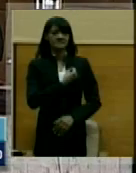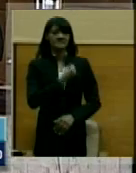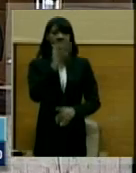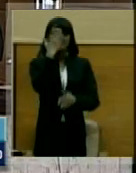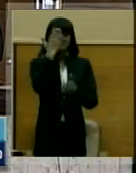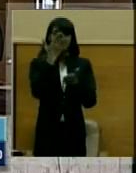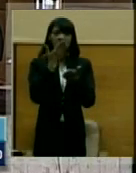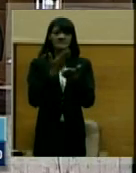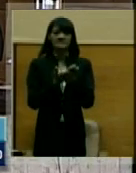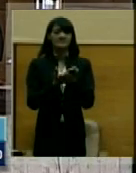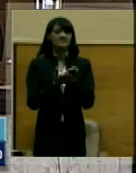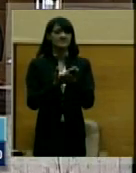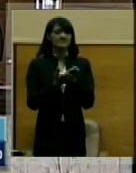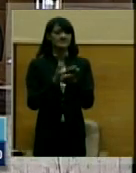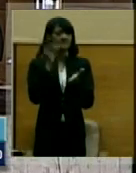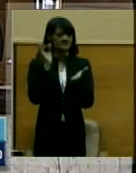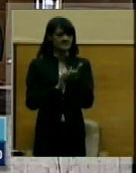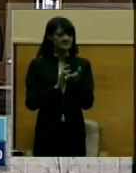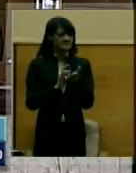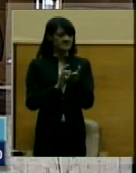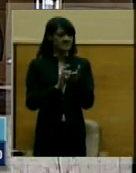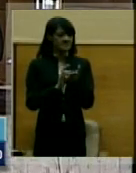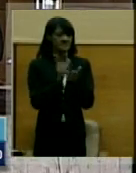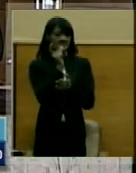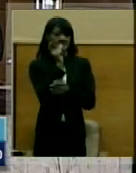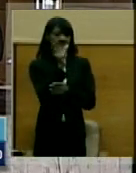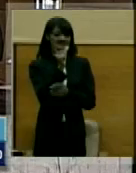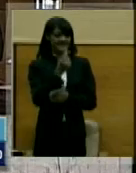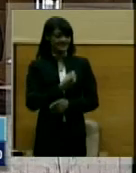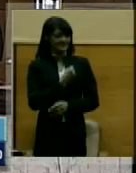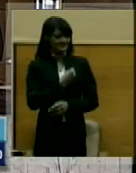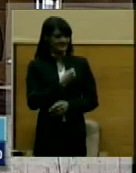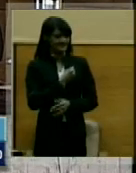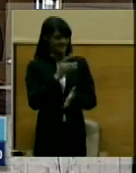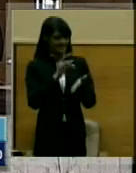esta seja uma das definições da palavra viver, não é mesmo?